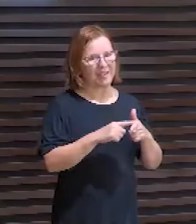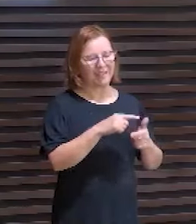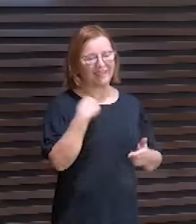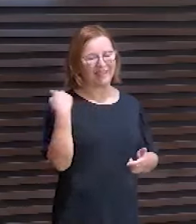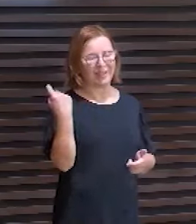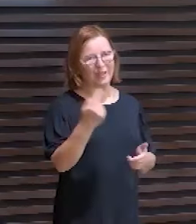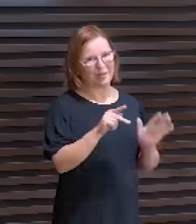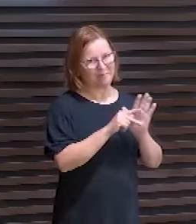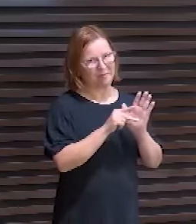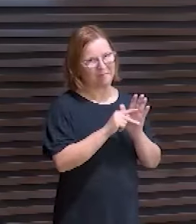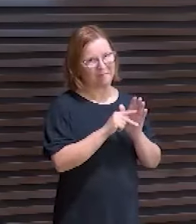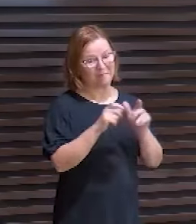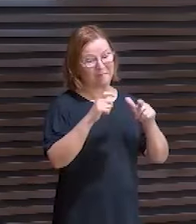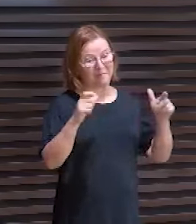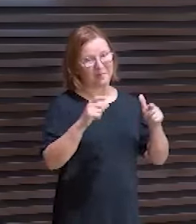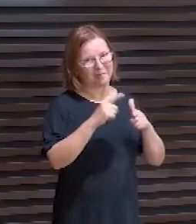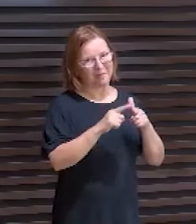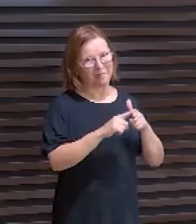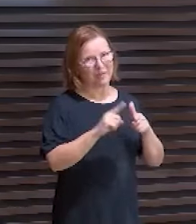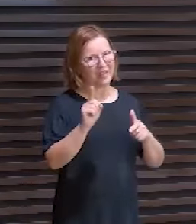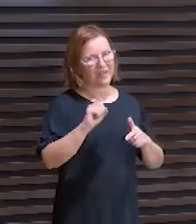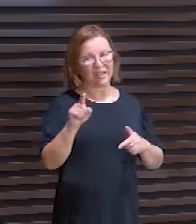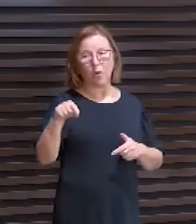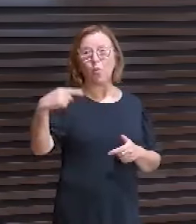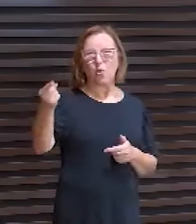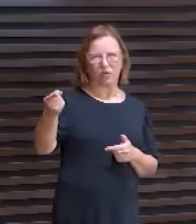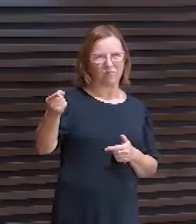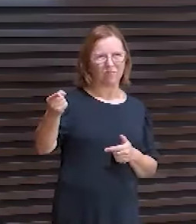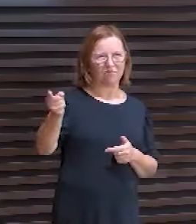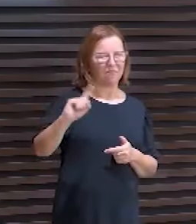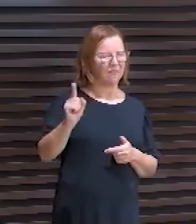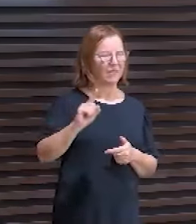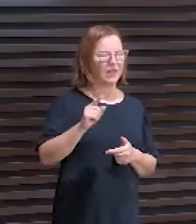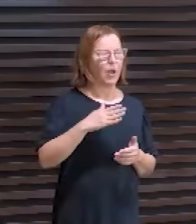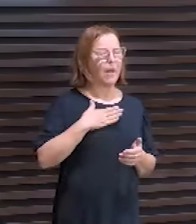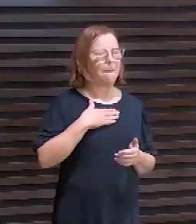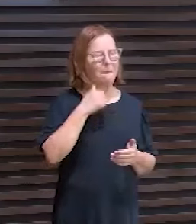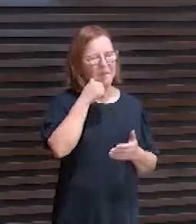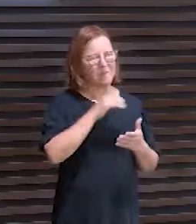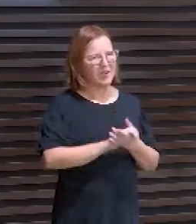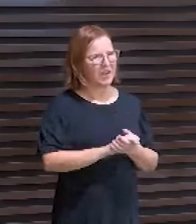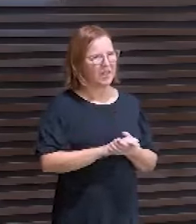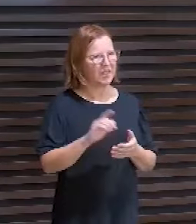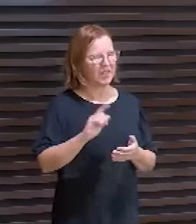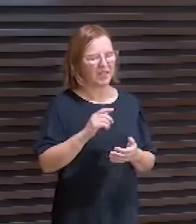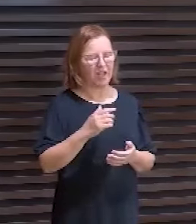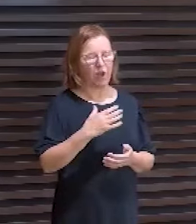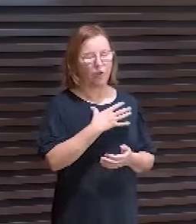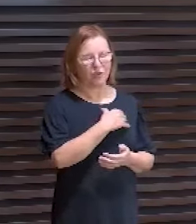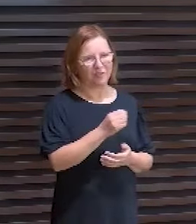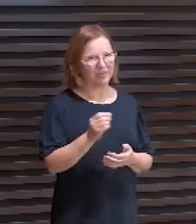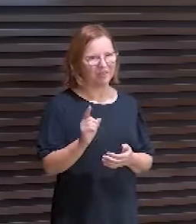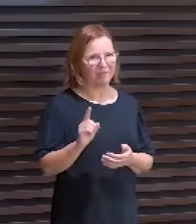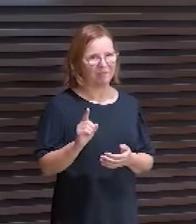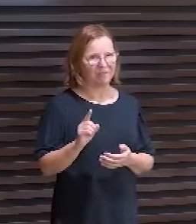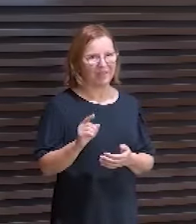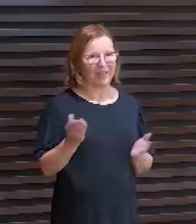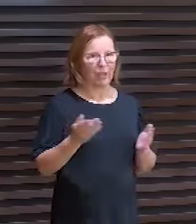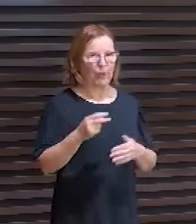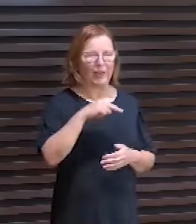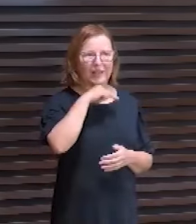problema não é o outro não é outra não é minha mulher não é meus são meus filhos e agora vem os